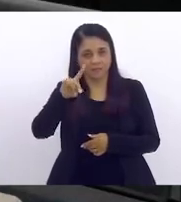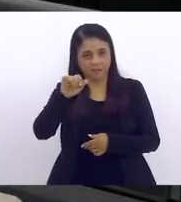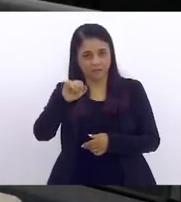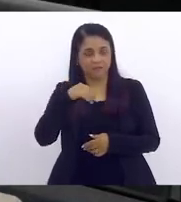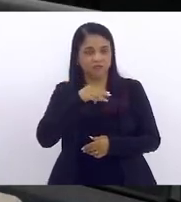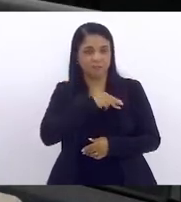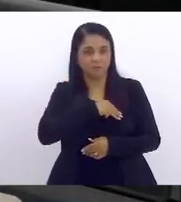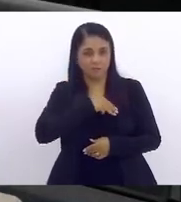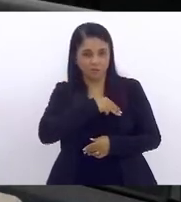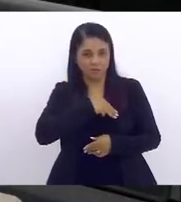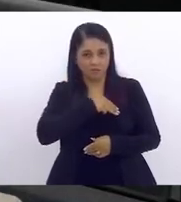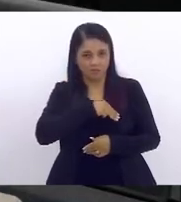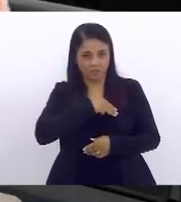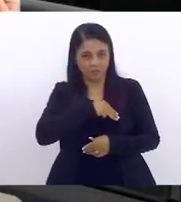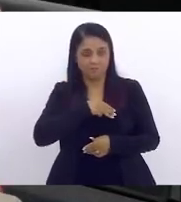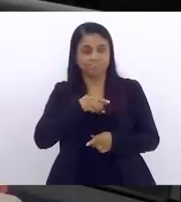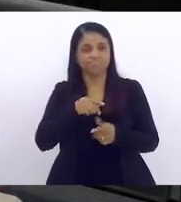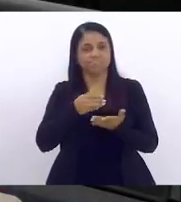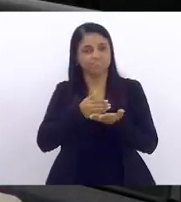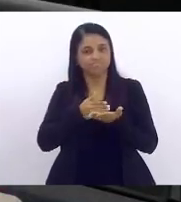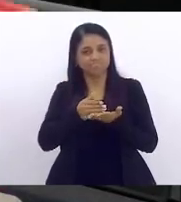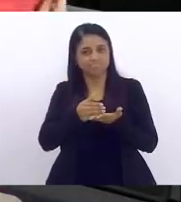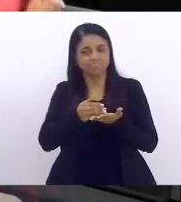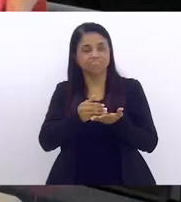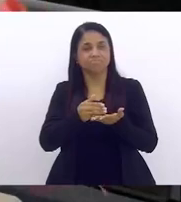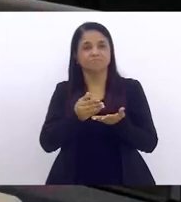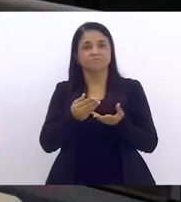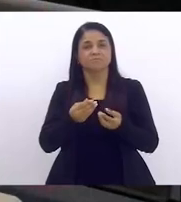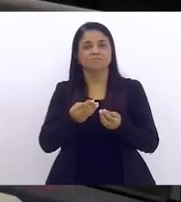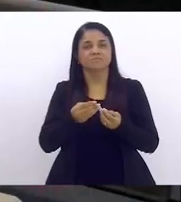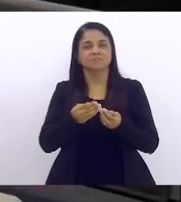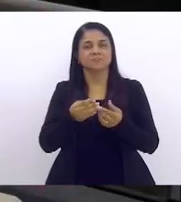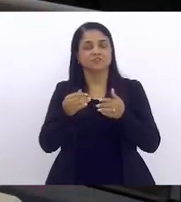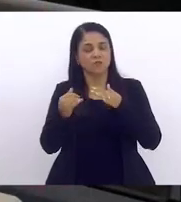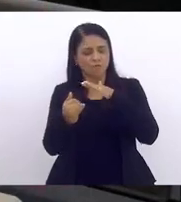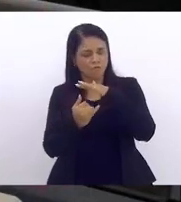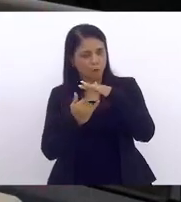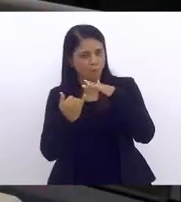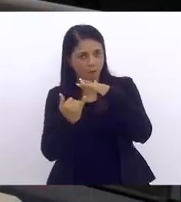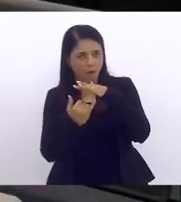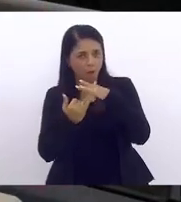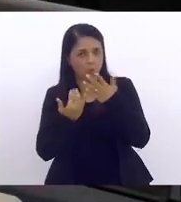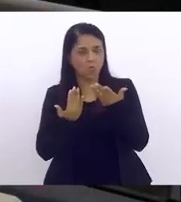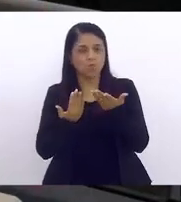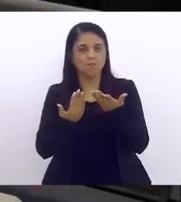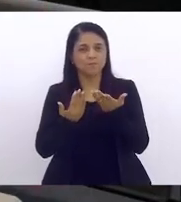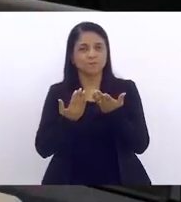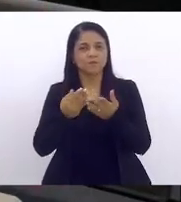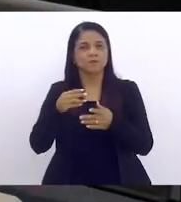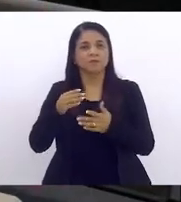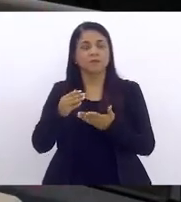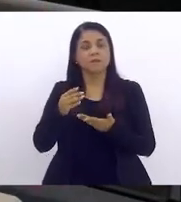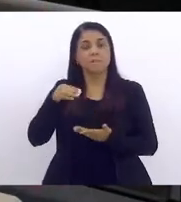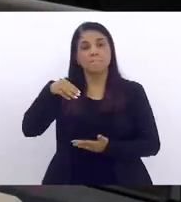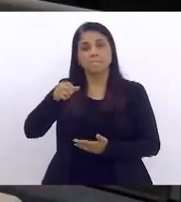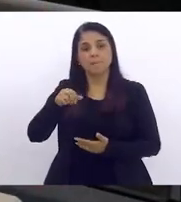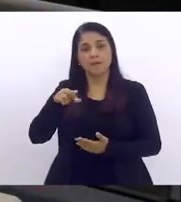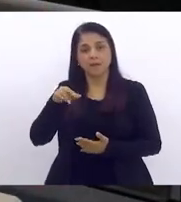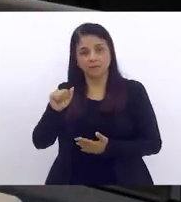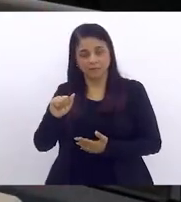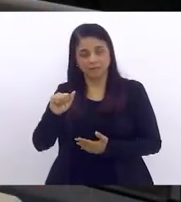esse que deu início de maneira informal a partir de Maria das Graças